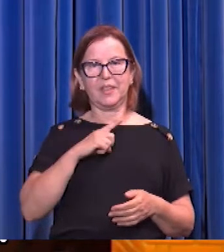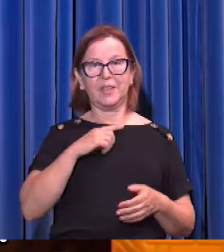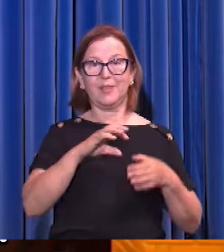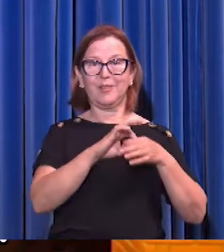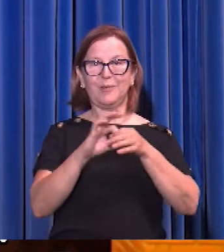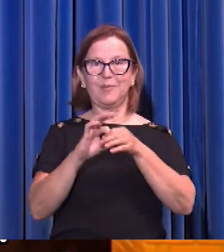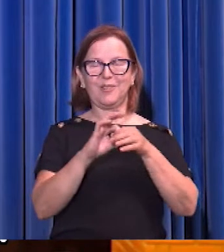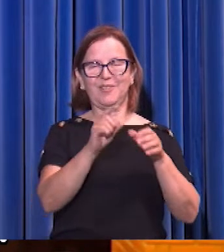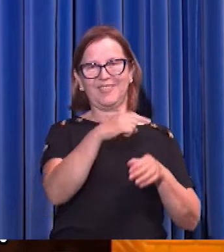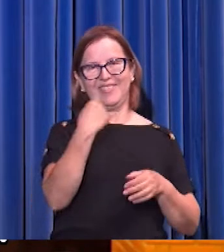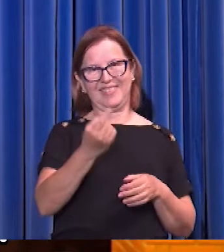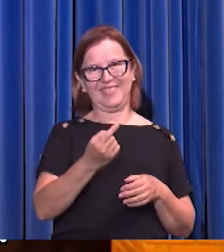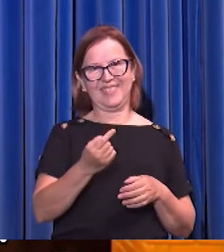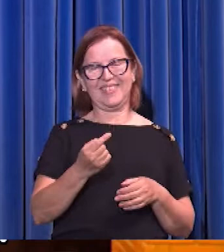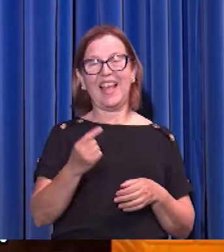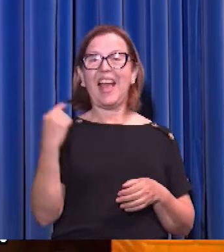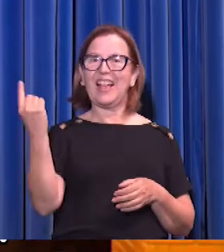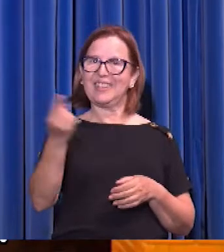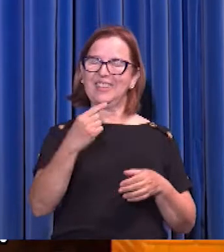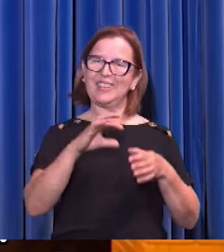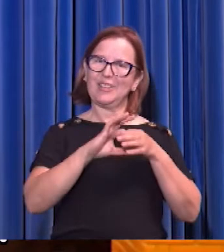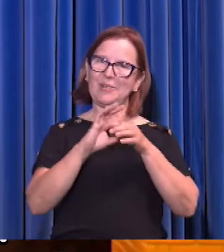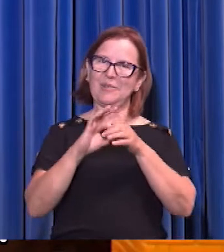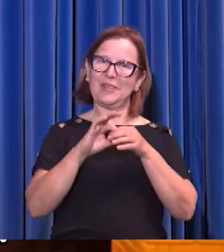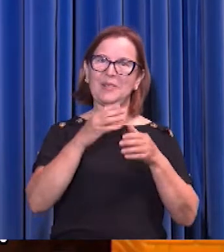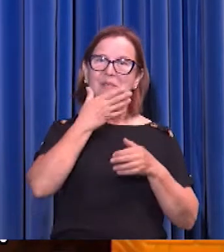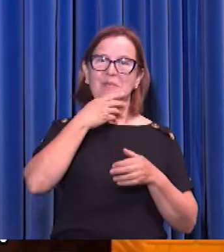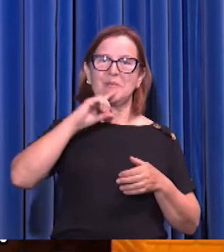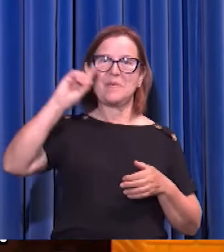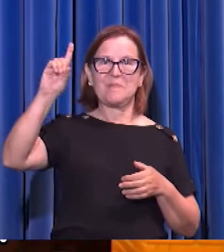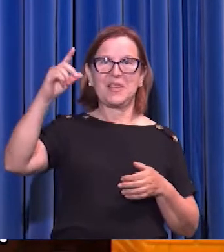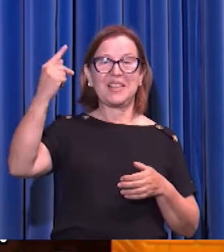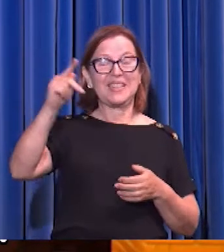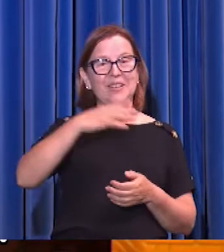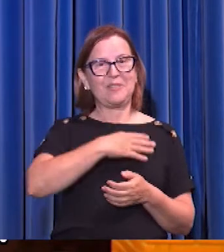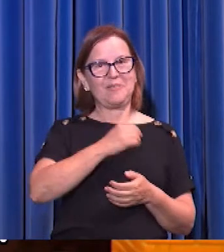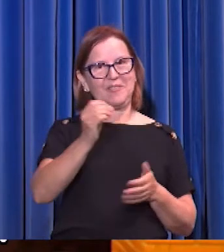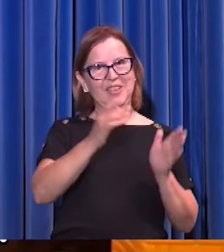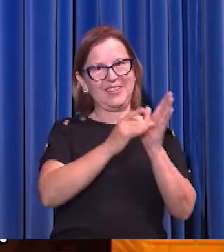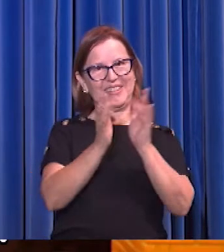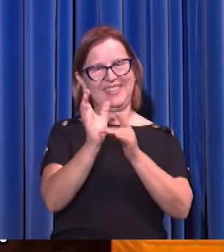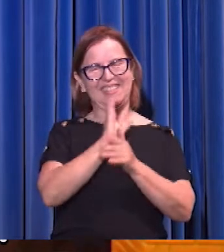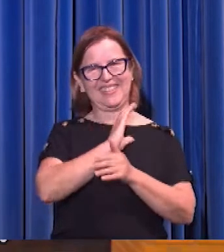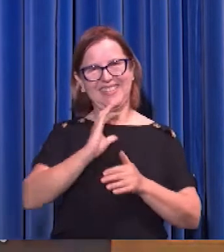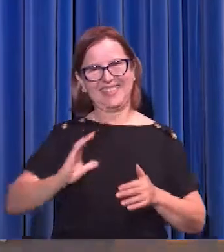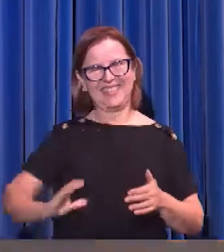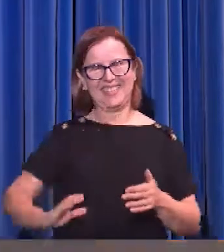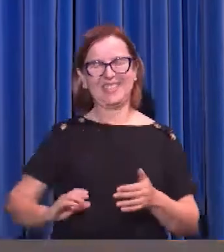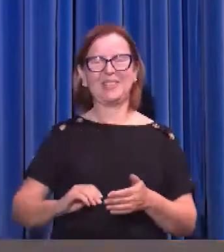conosco. Ora, a nossa comunhão é com o Pai e com seu Filho, Jesus Cristo.